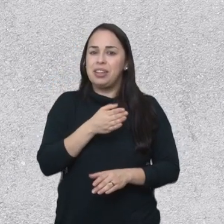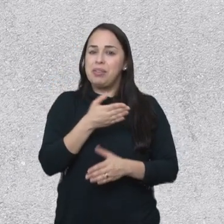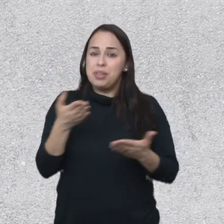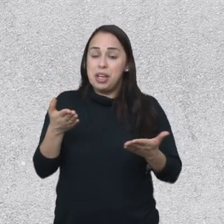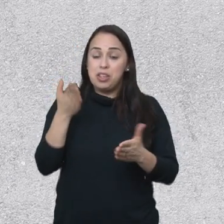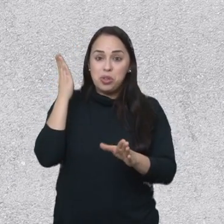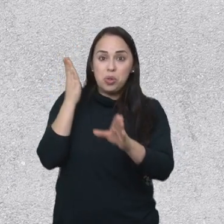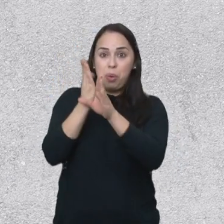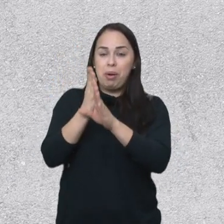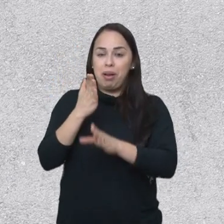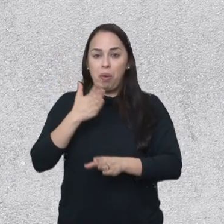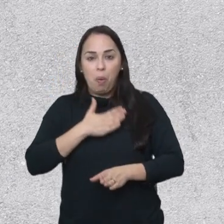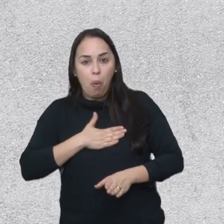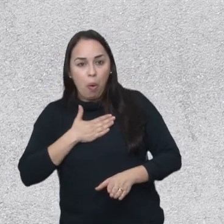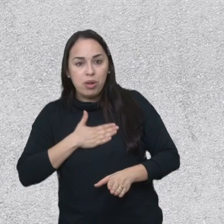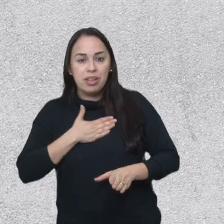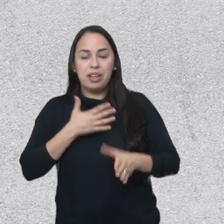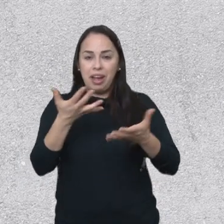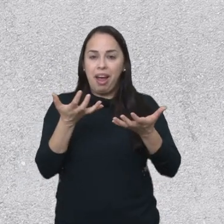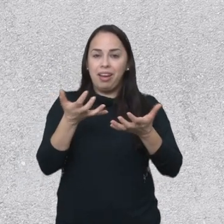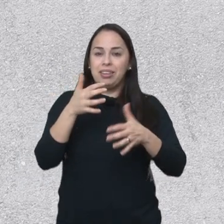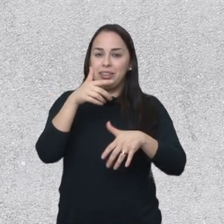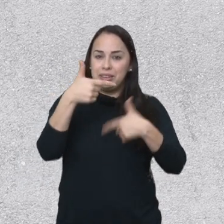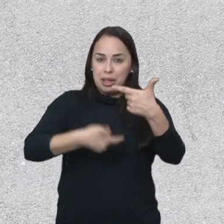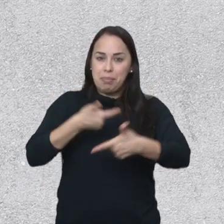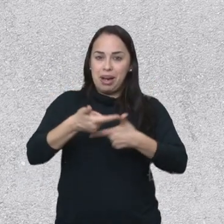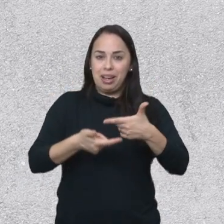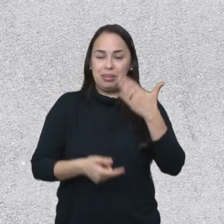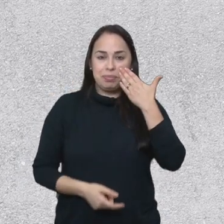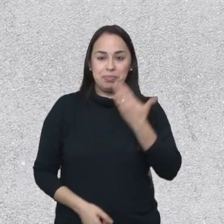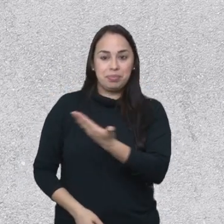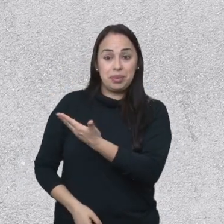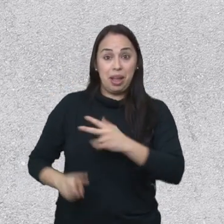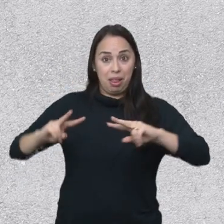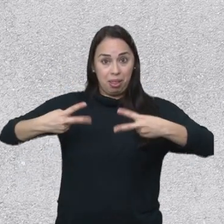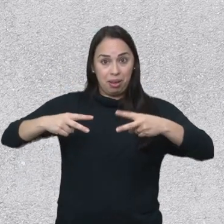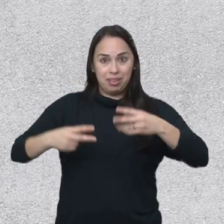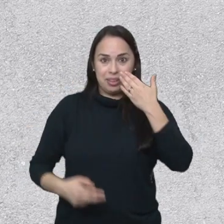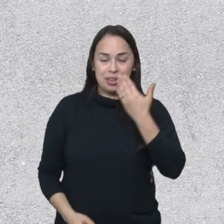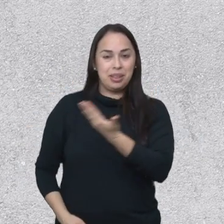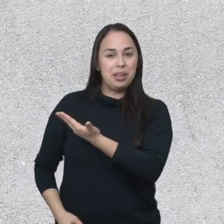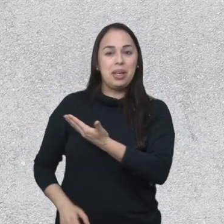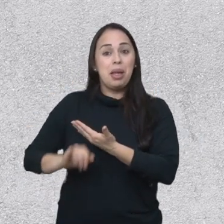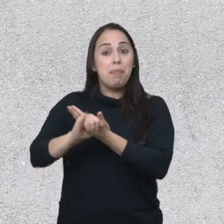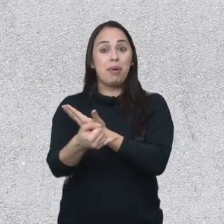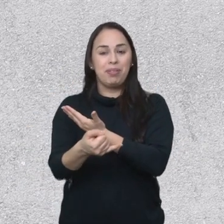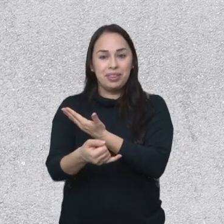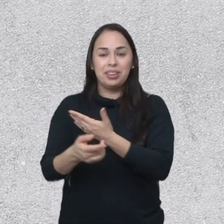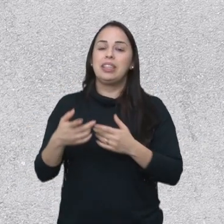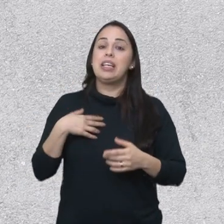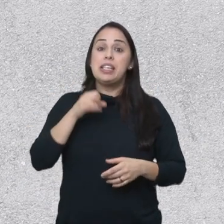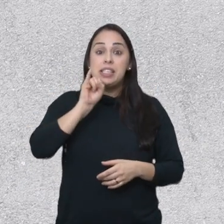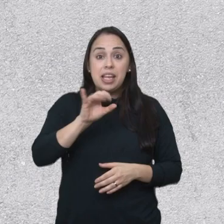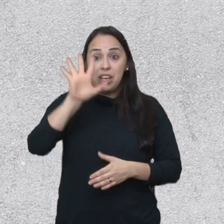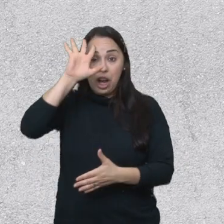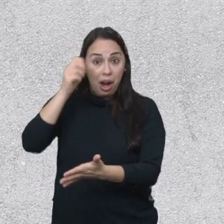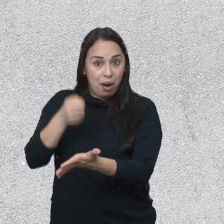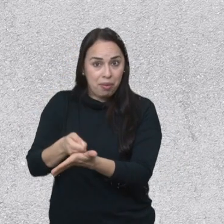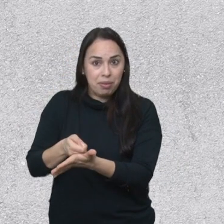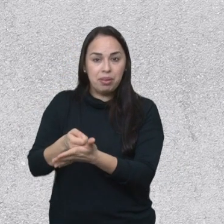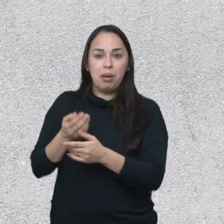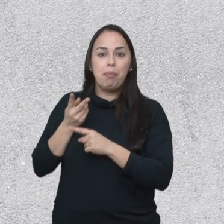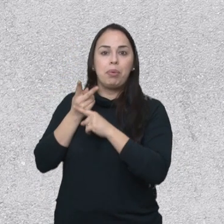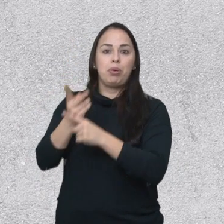e é uma ótima opção para você descobrir se gostaria de trabalhar na área. Acesse o link aqui ao lado e aproveita a chance. Para quem já